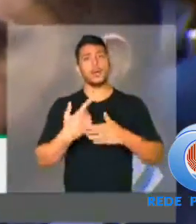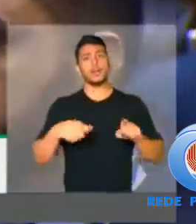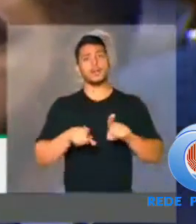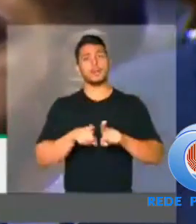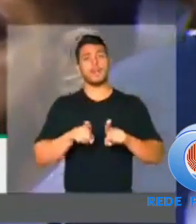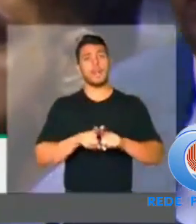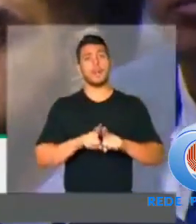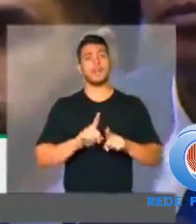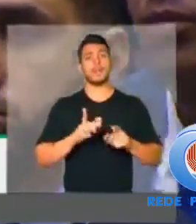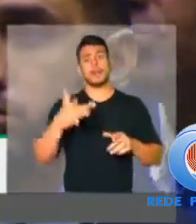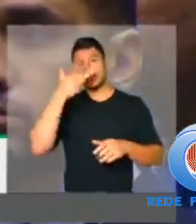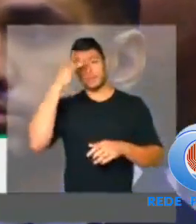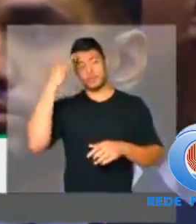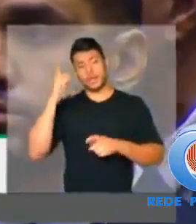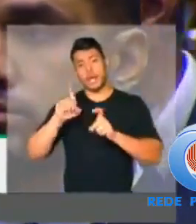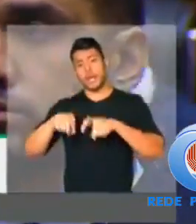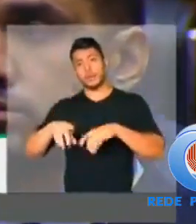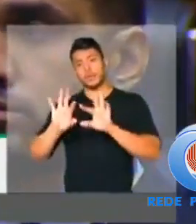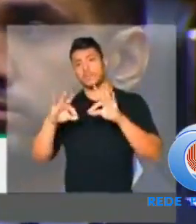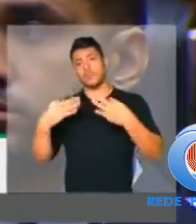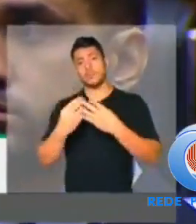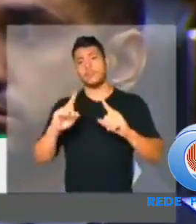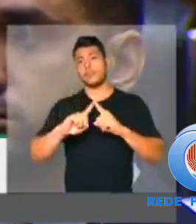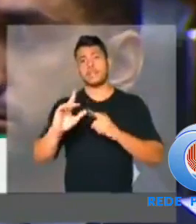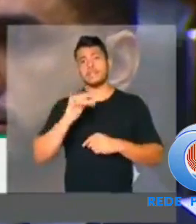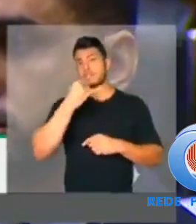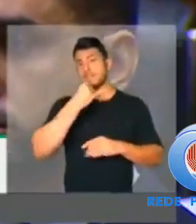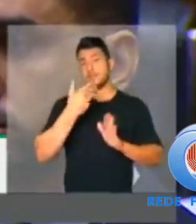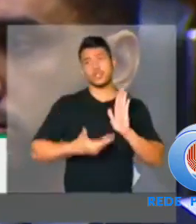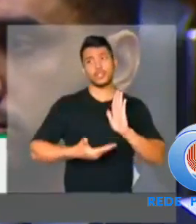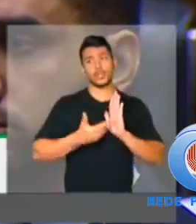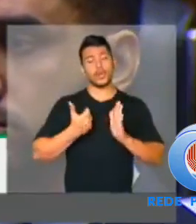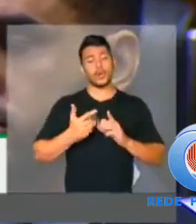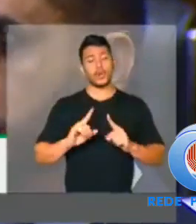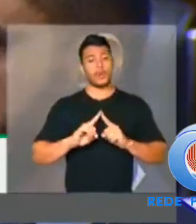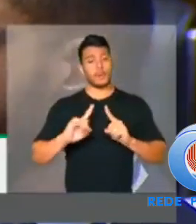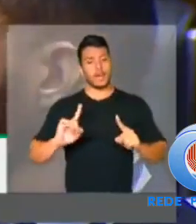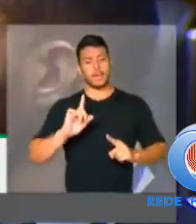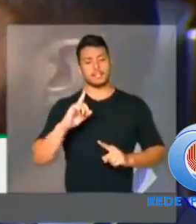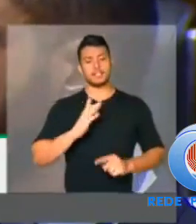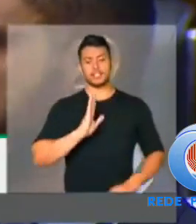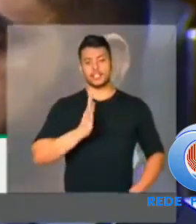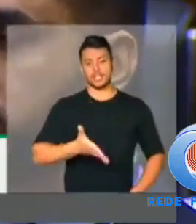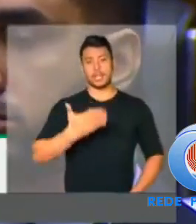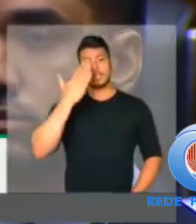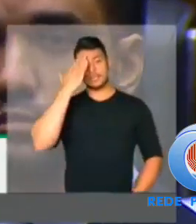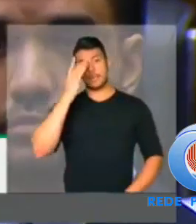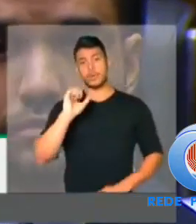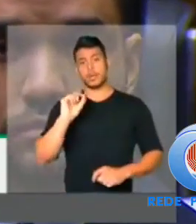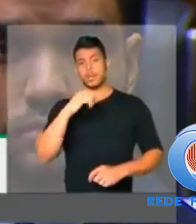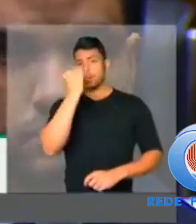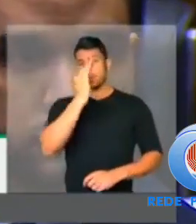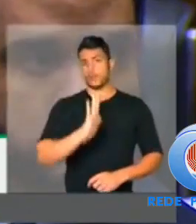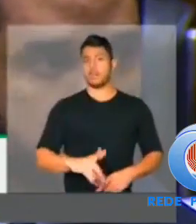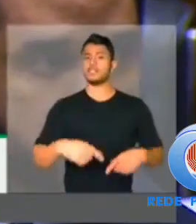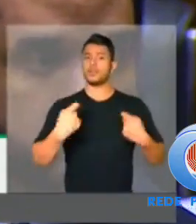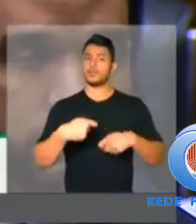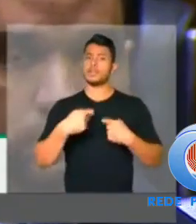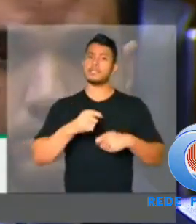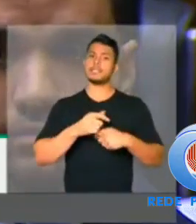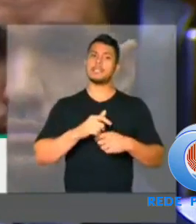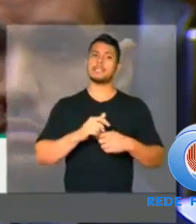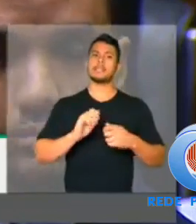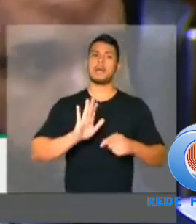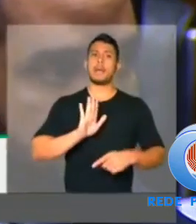os agricultores familiares. Infelizmente, na aglutinativa foi retirado. Mas entendendo que o Brasil precisa ser descomplicado,